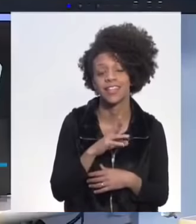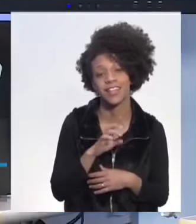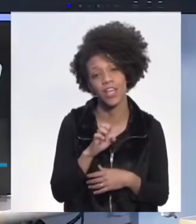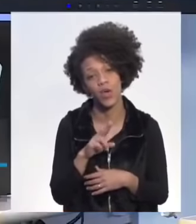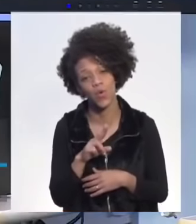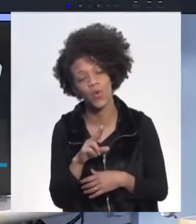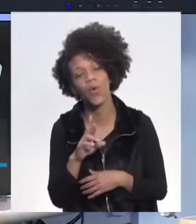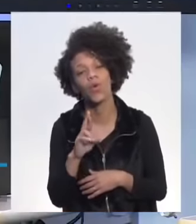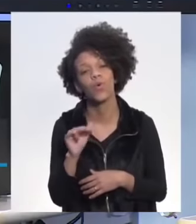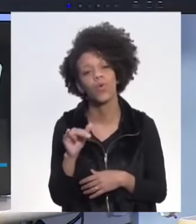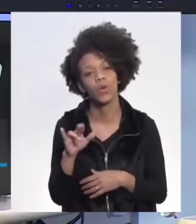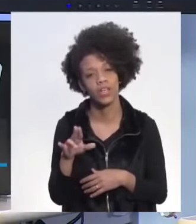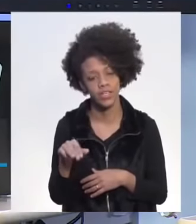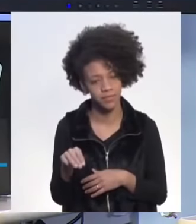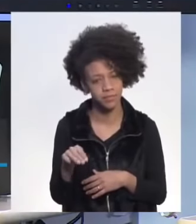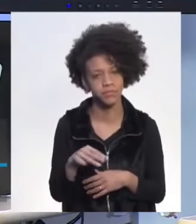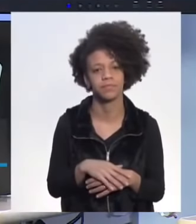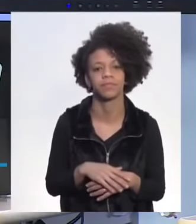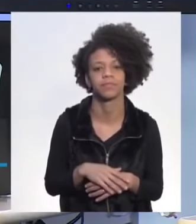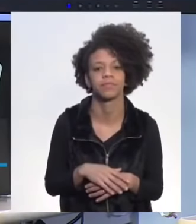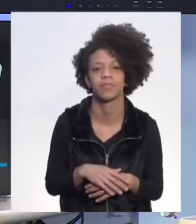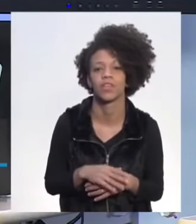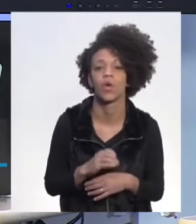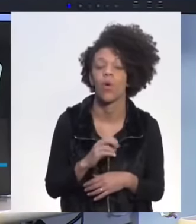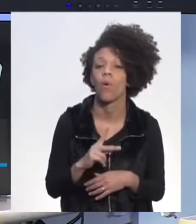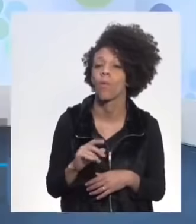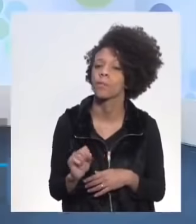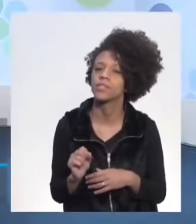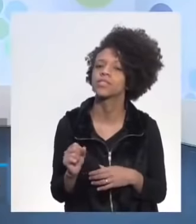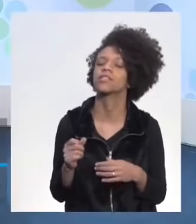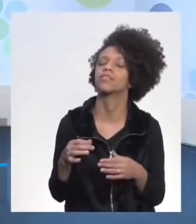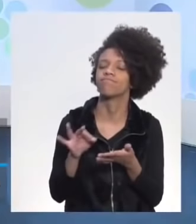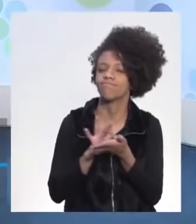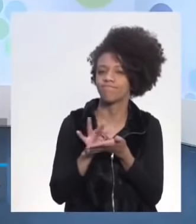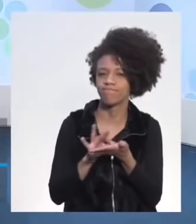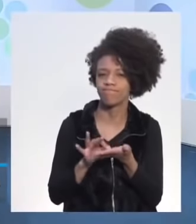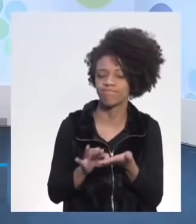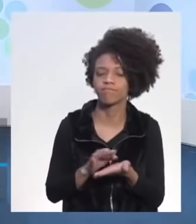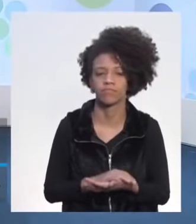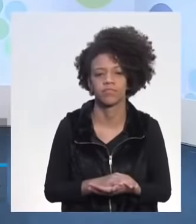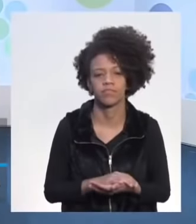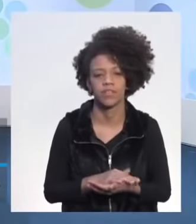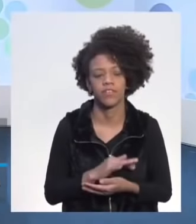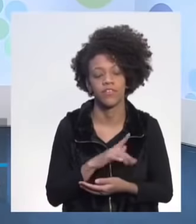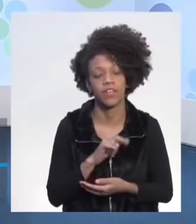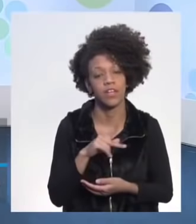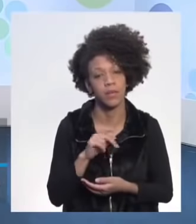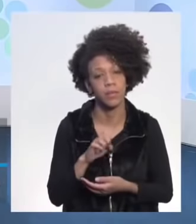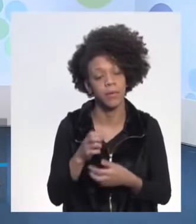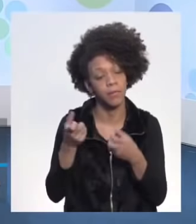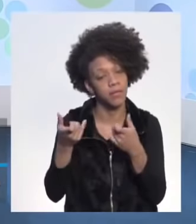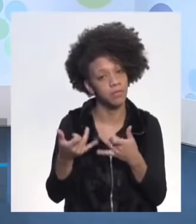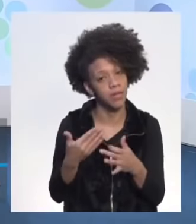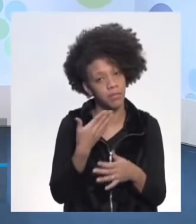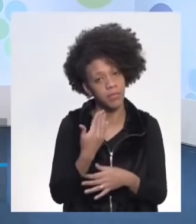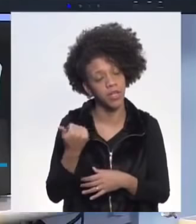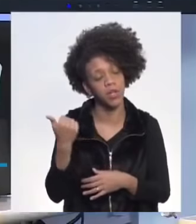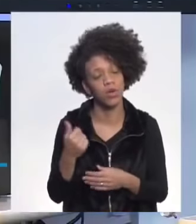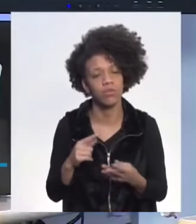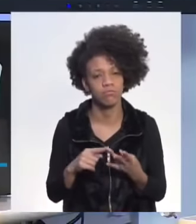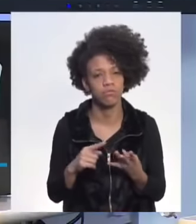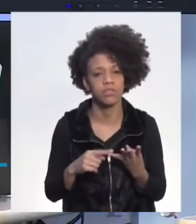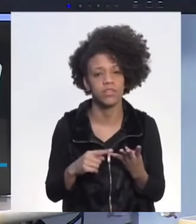deu ruim. Aí eu coloco ops e faço a correção, né? O Felipe colocou na 3 para explicar melhor o significado e na 4 ele colocou porque